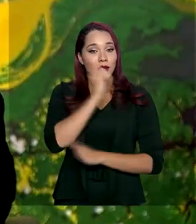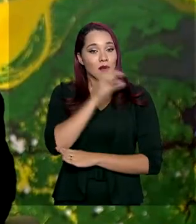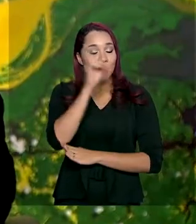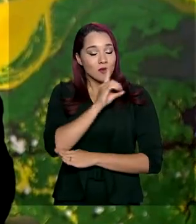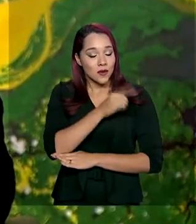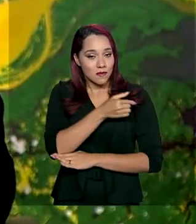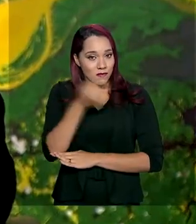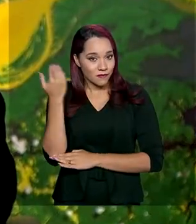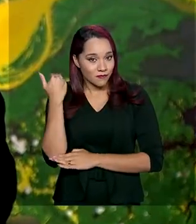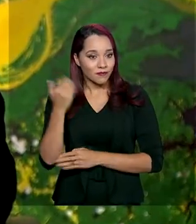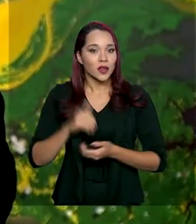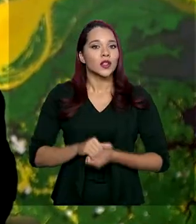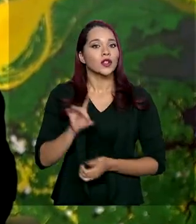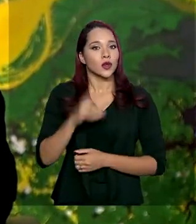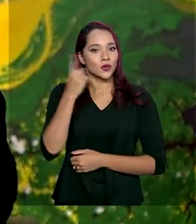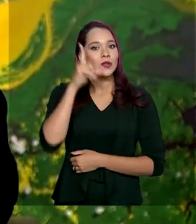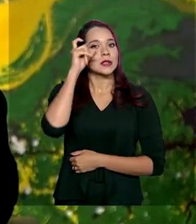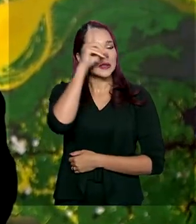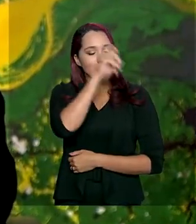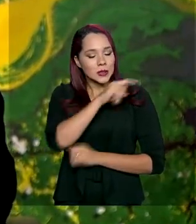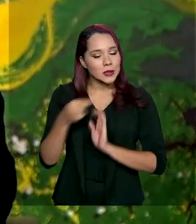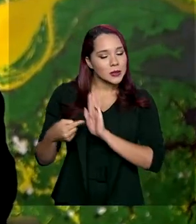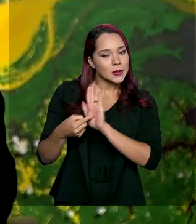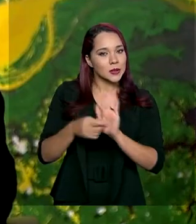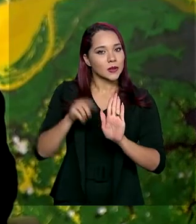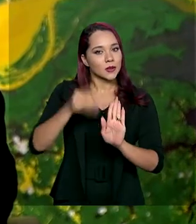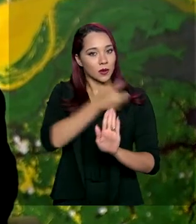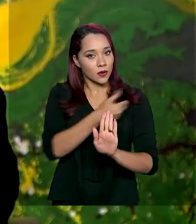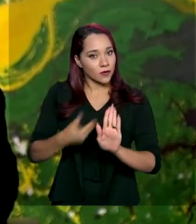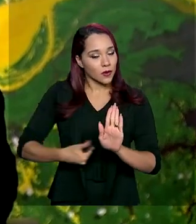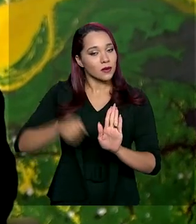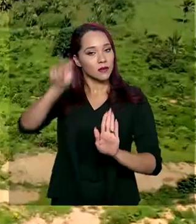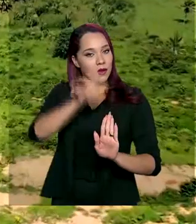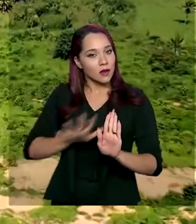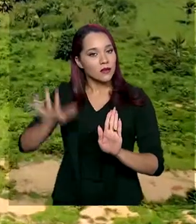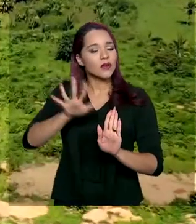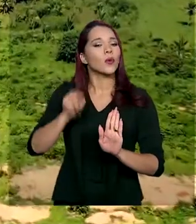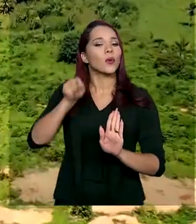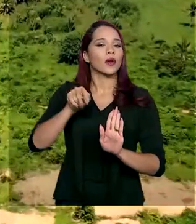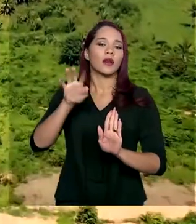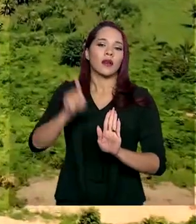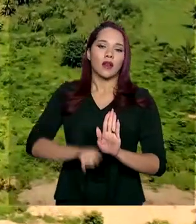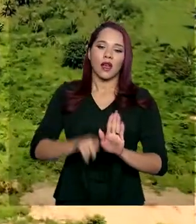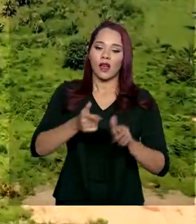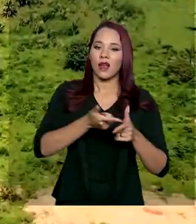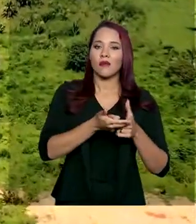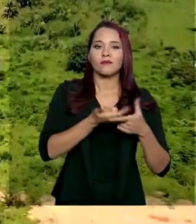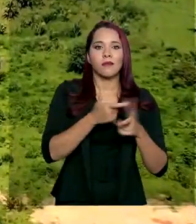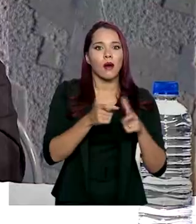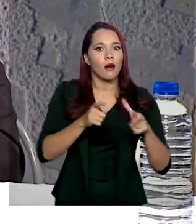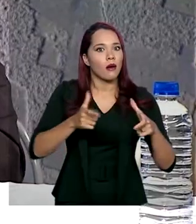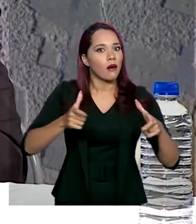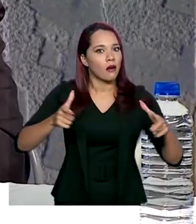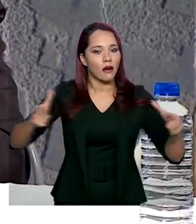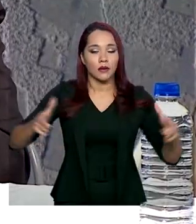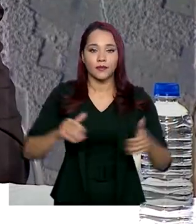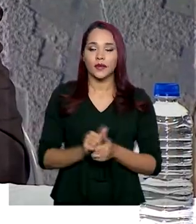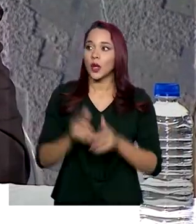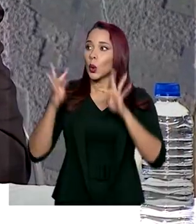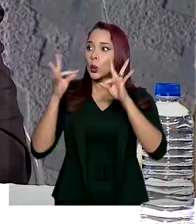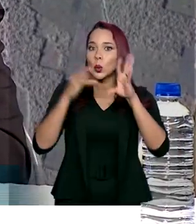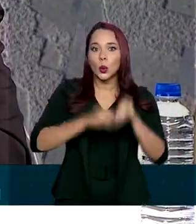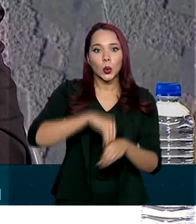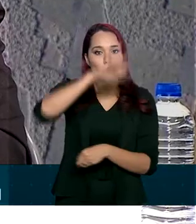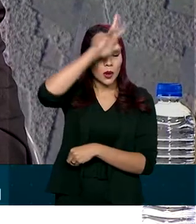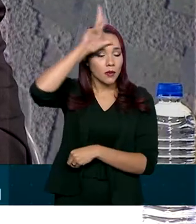mas uma das dificuldades apontadas pelo governo na região é a extensão territorial. Tudo na Amazônia